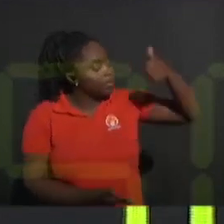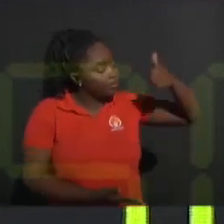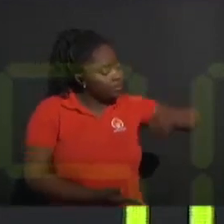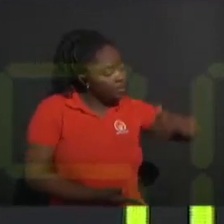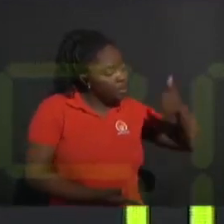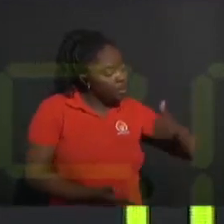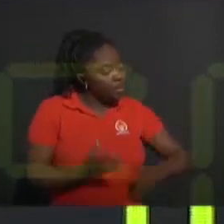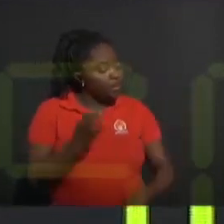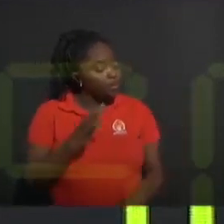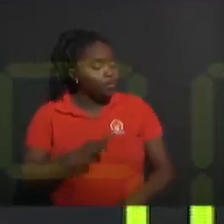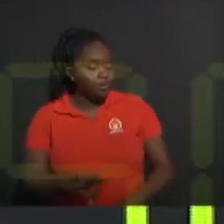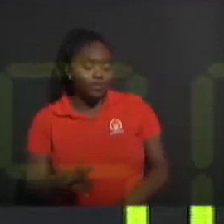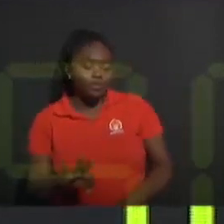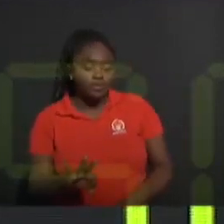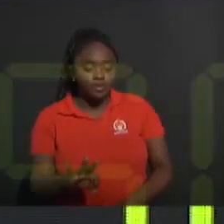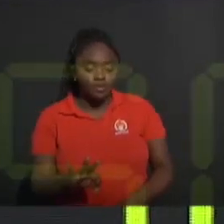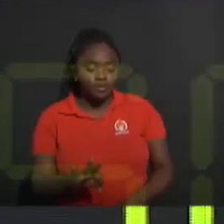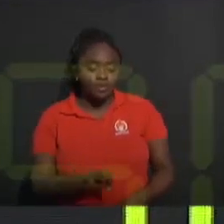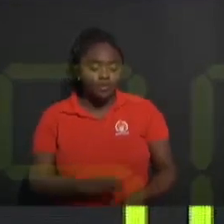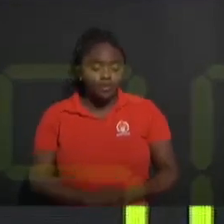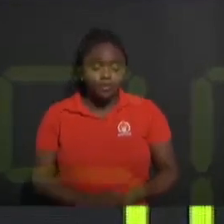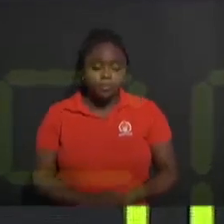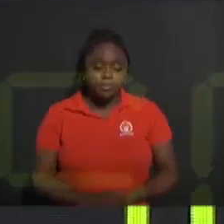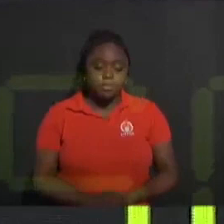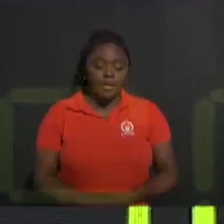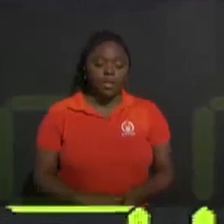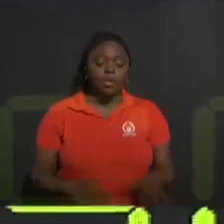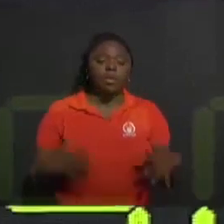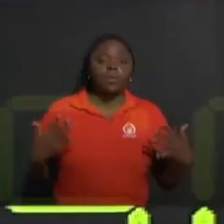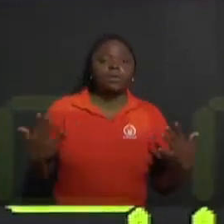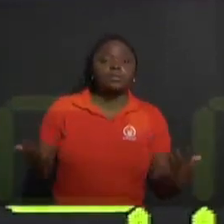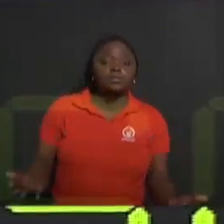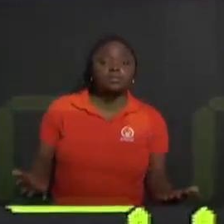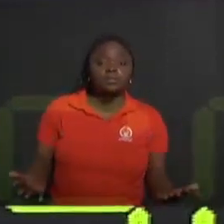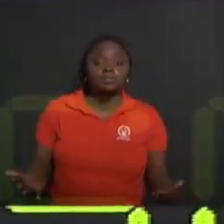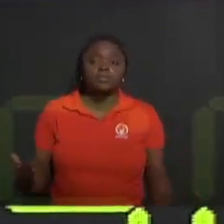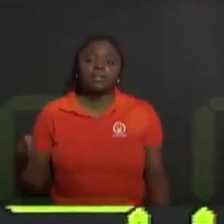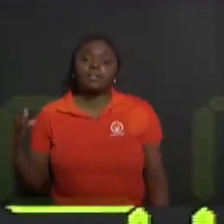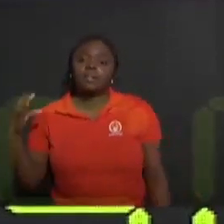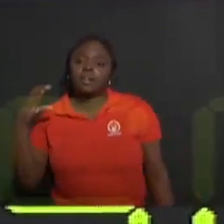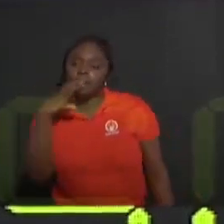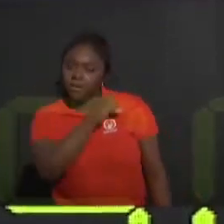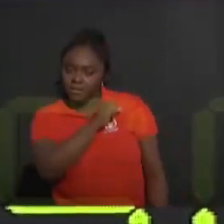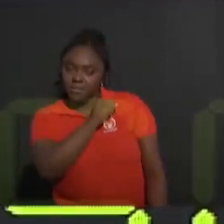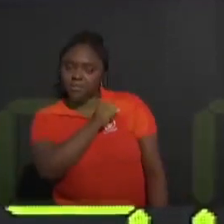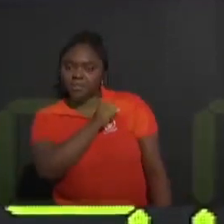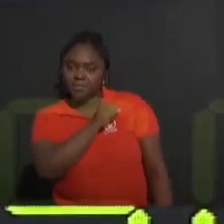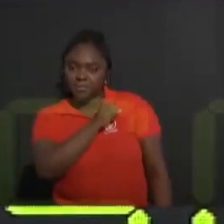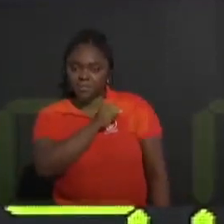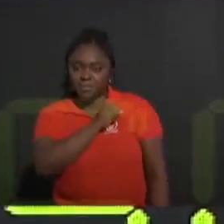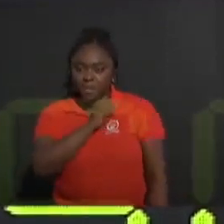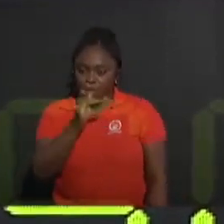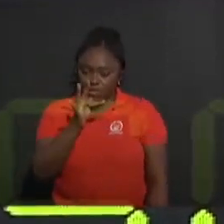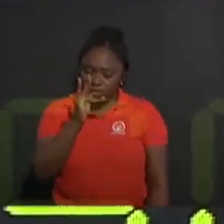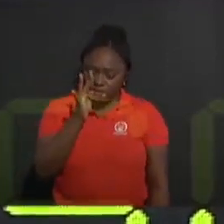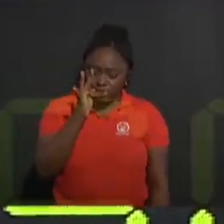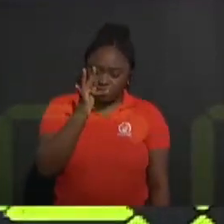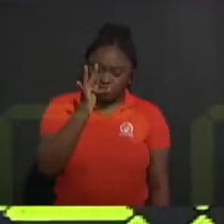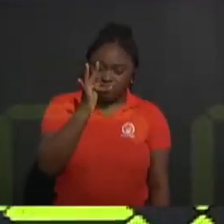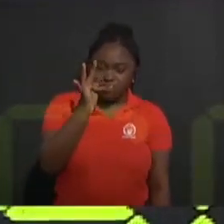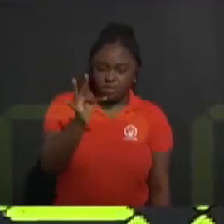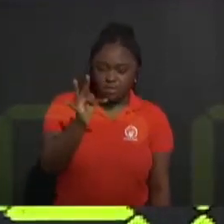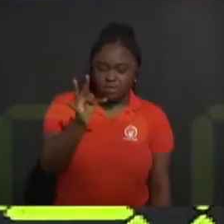último, o princípio e o fim. Eu venho quando? Em breve. Ele vem quando? Quando que ele